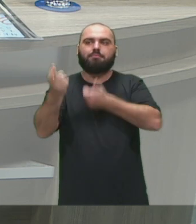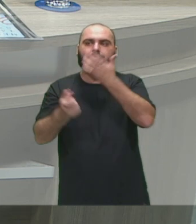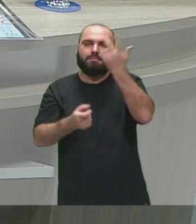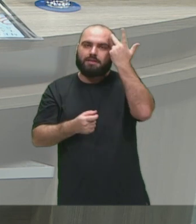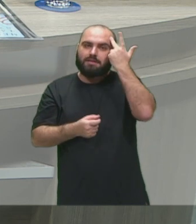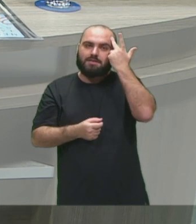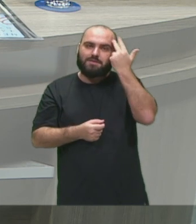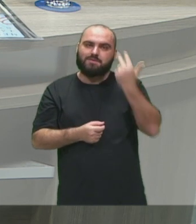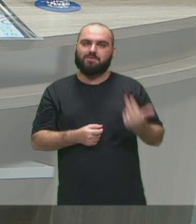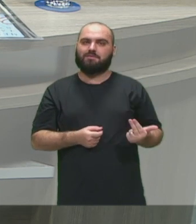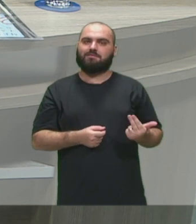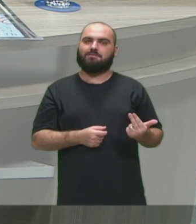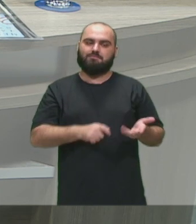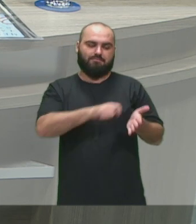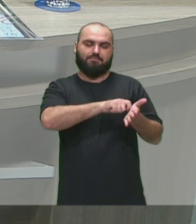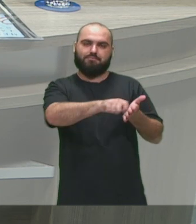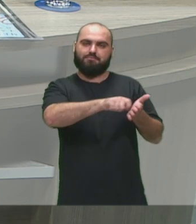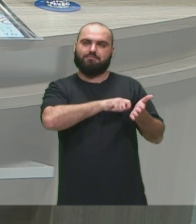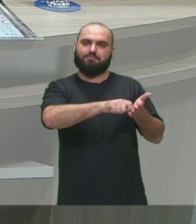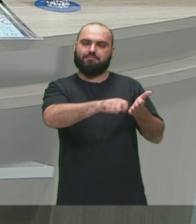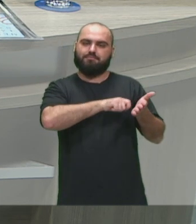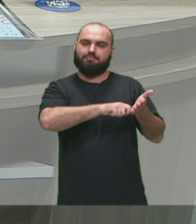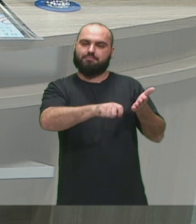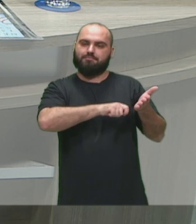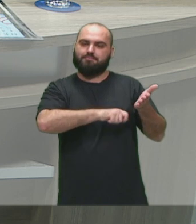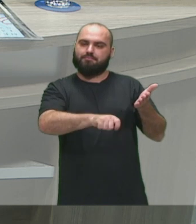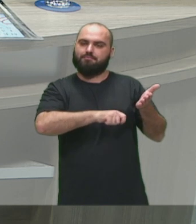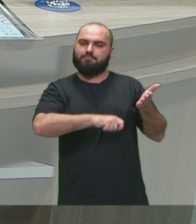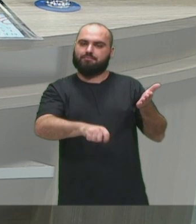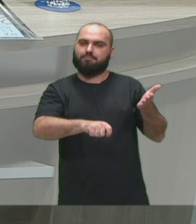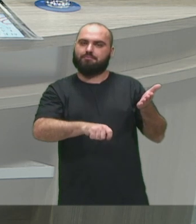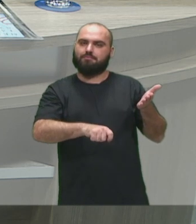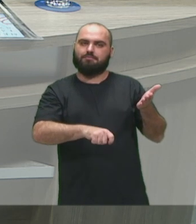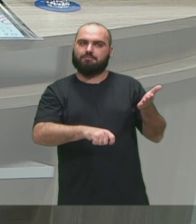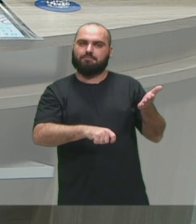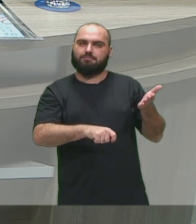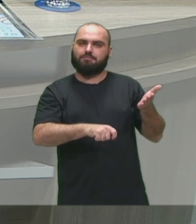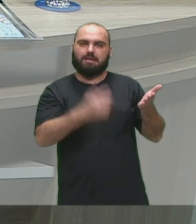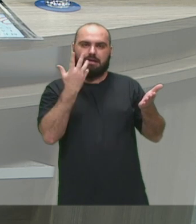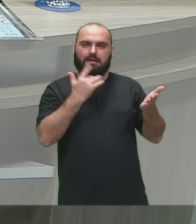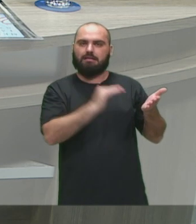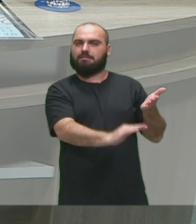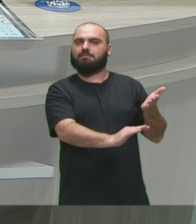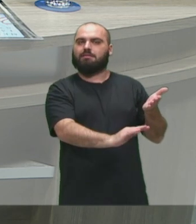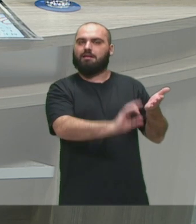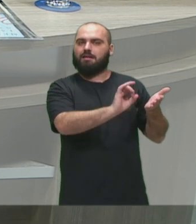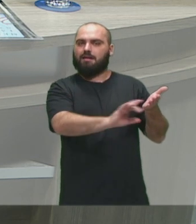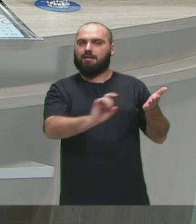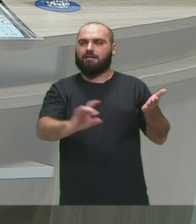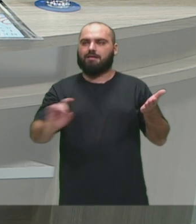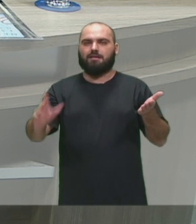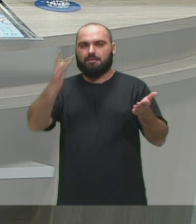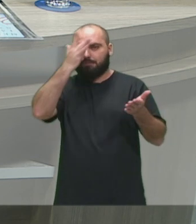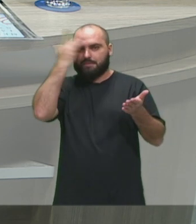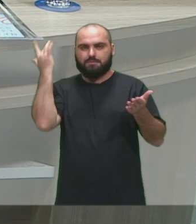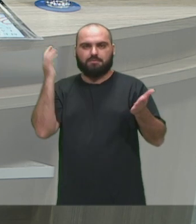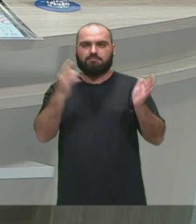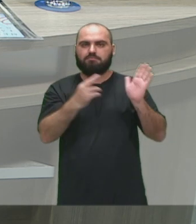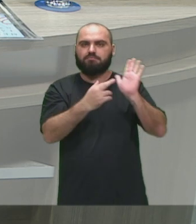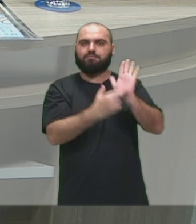história pela escrita, uma travessura da infância, e cada artista pintou